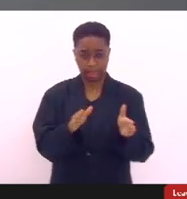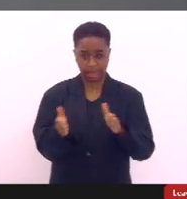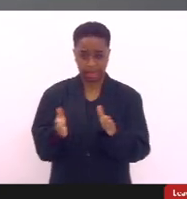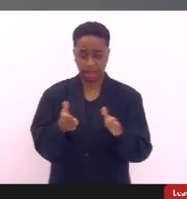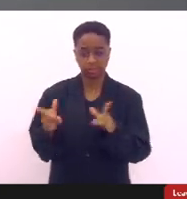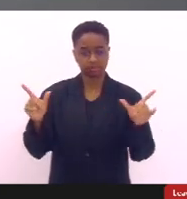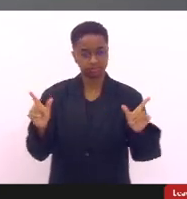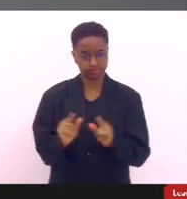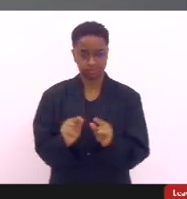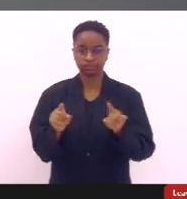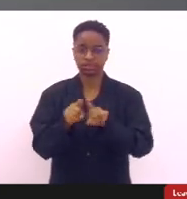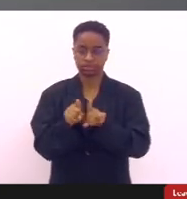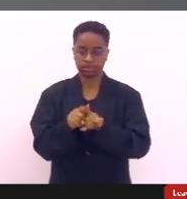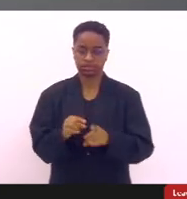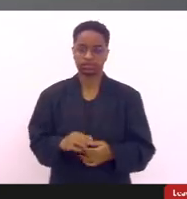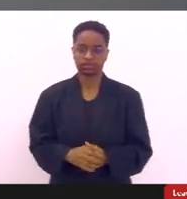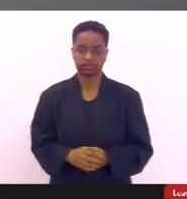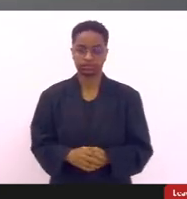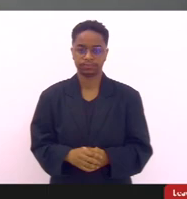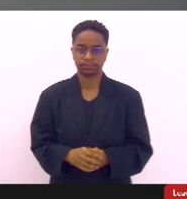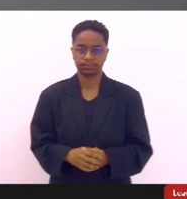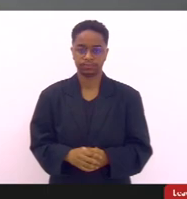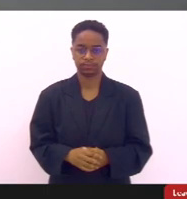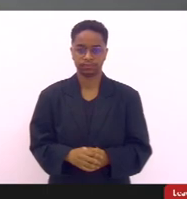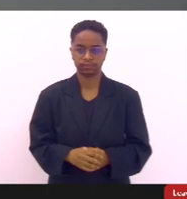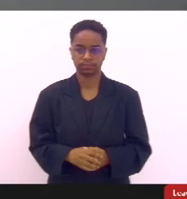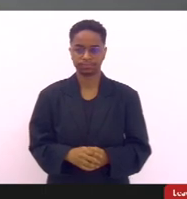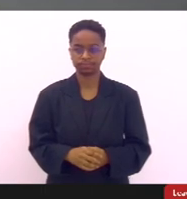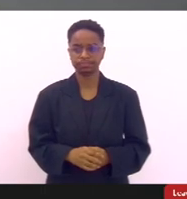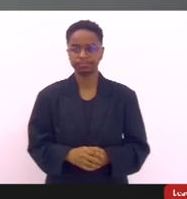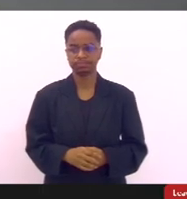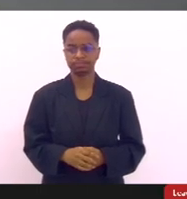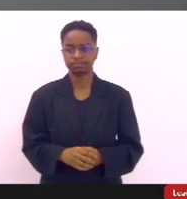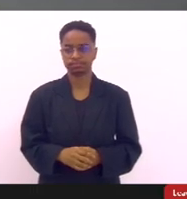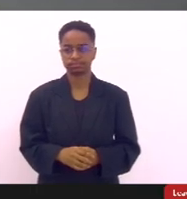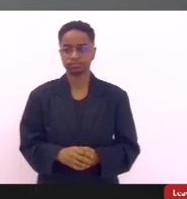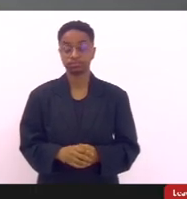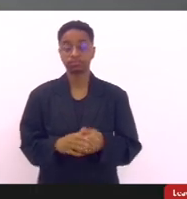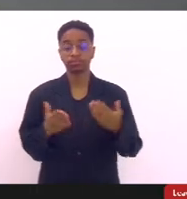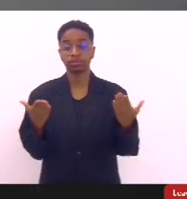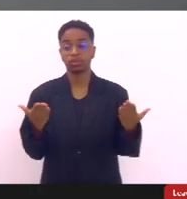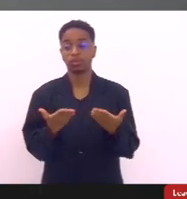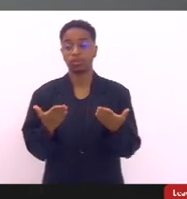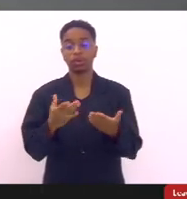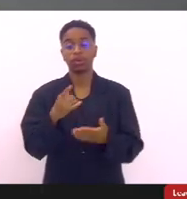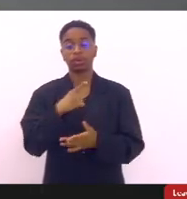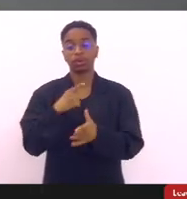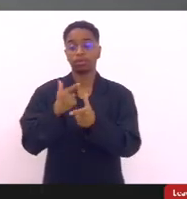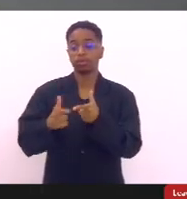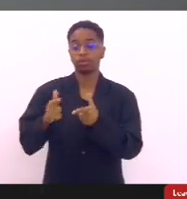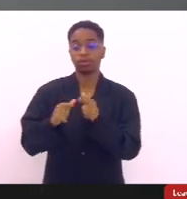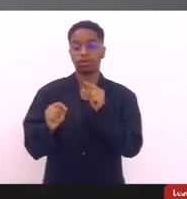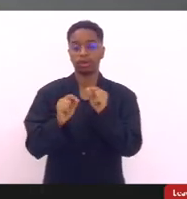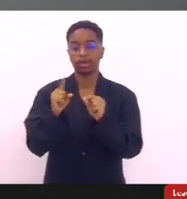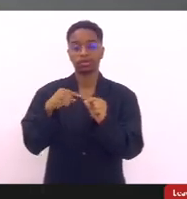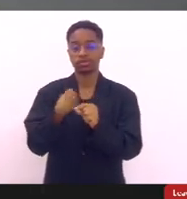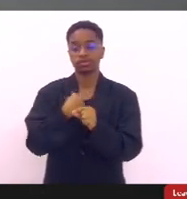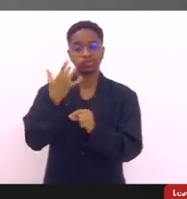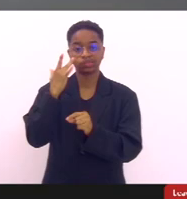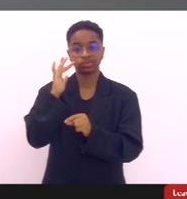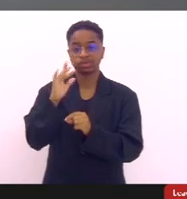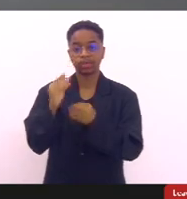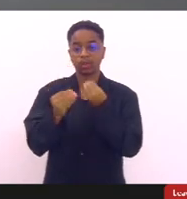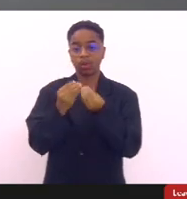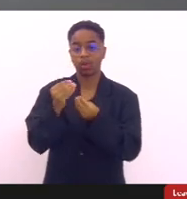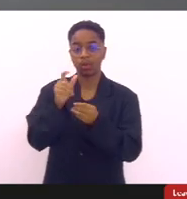as mortes também. A gente hoje tem um problema que desconhece qual é o perfil de resistência dos